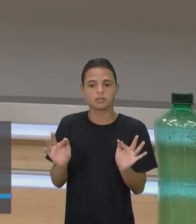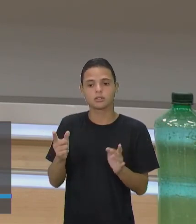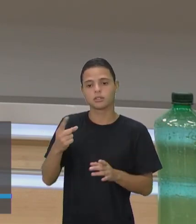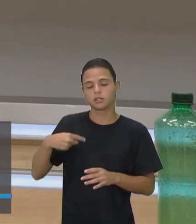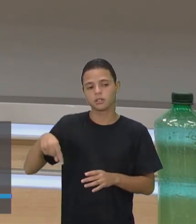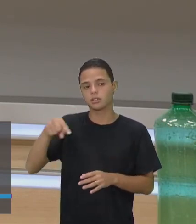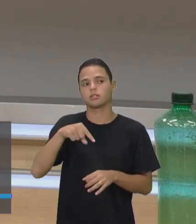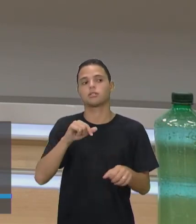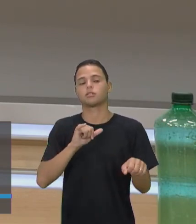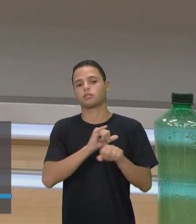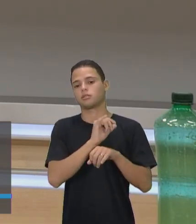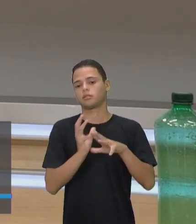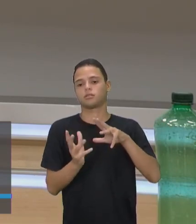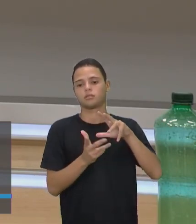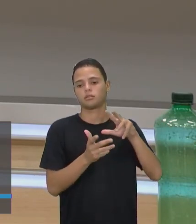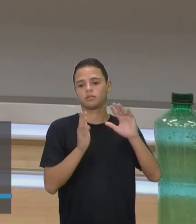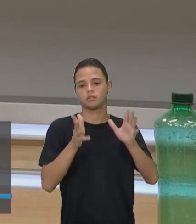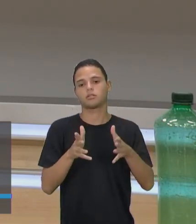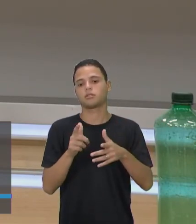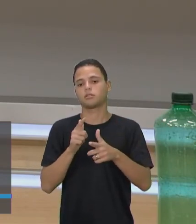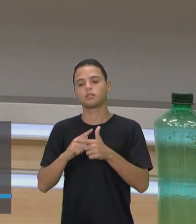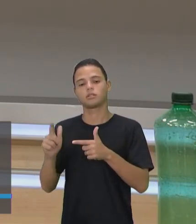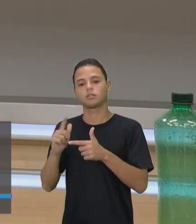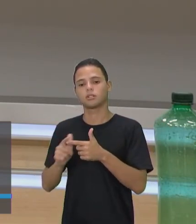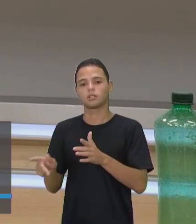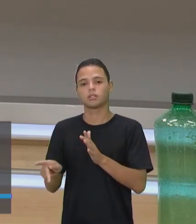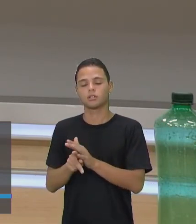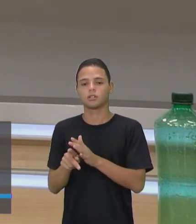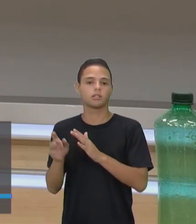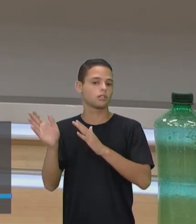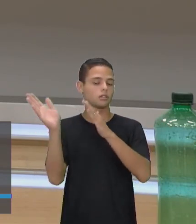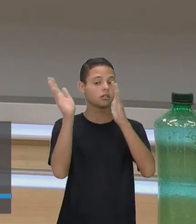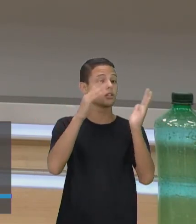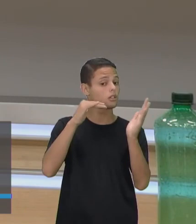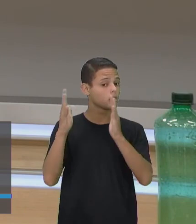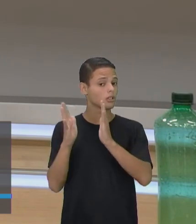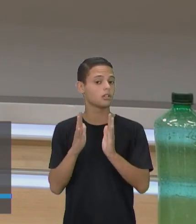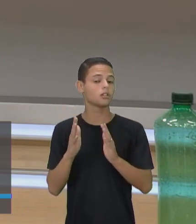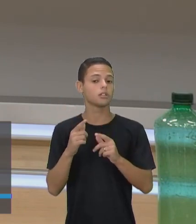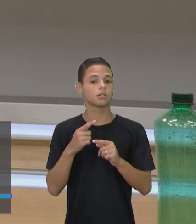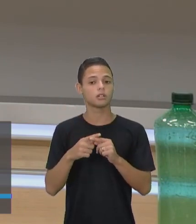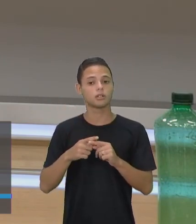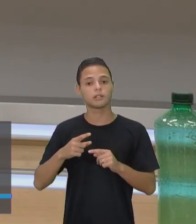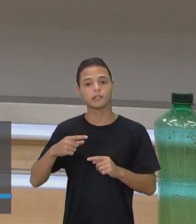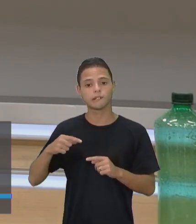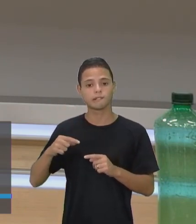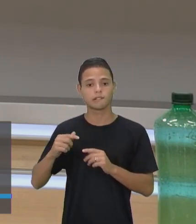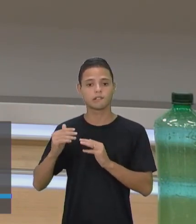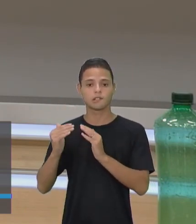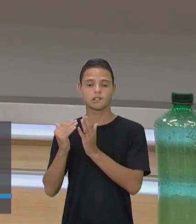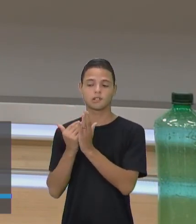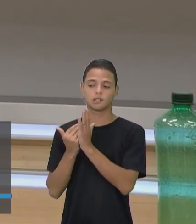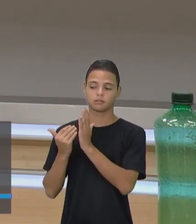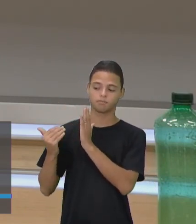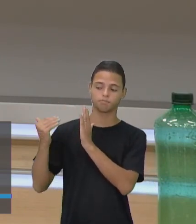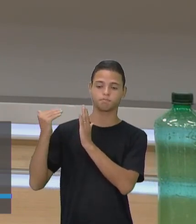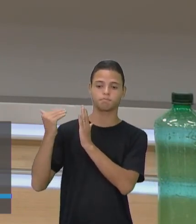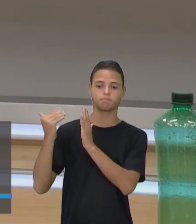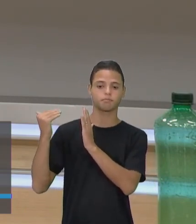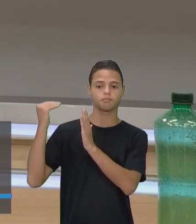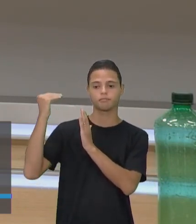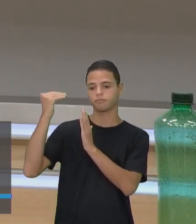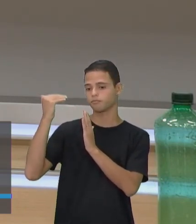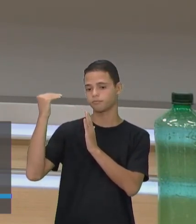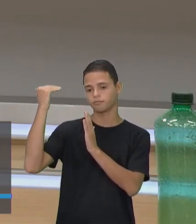gente, vamos dizer, um problema para o ambiente, porque isso faz com que a gente cresça exponencialmente,